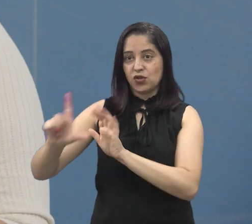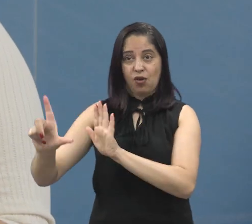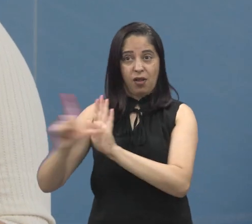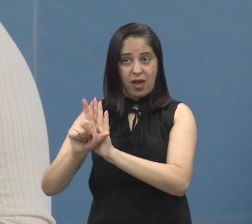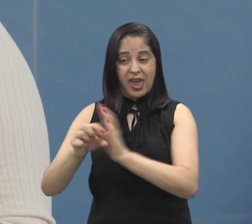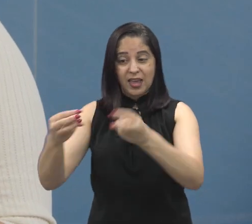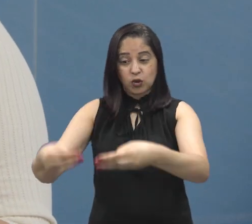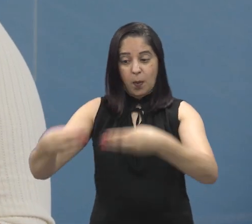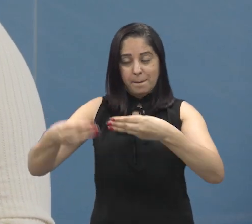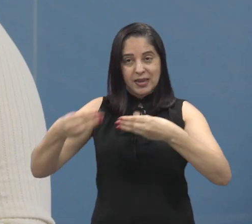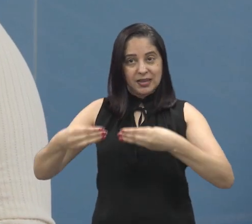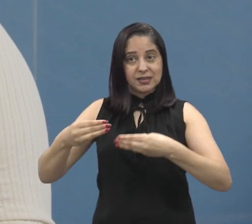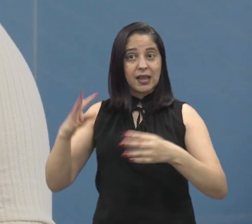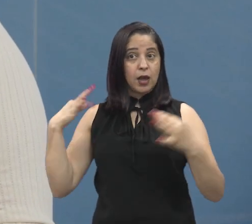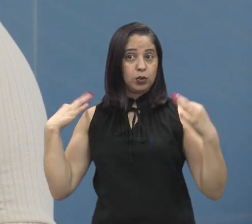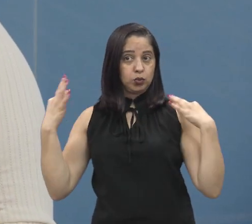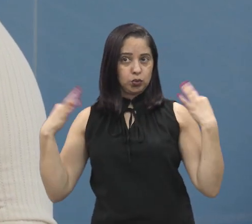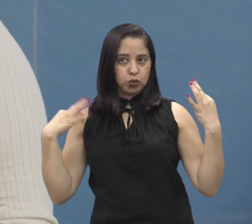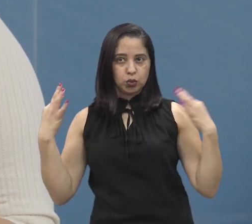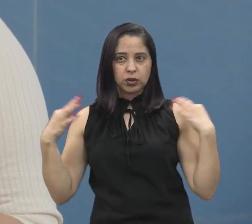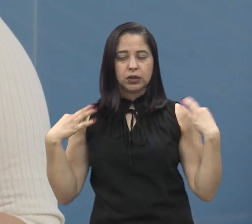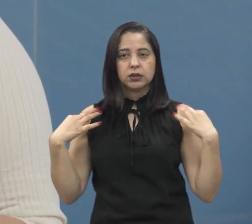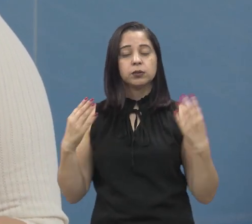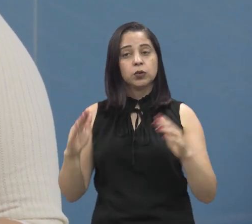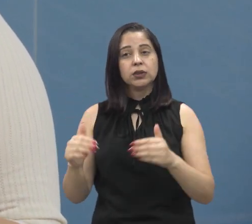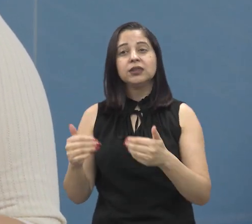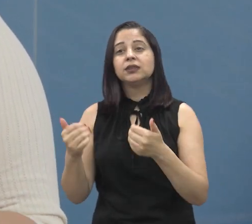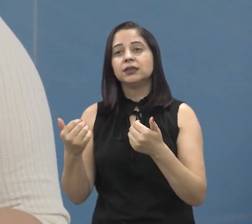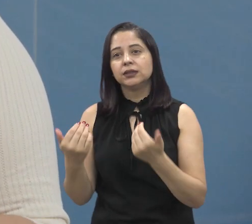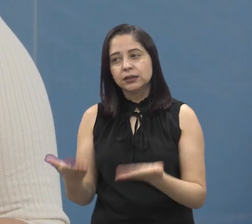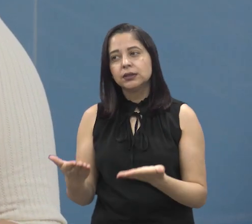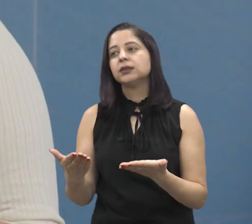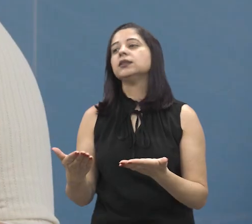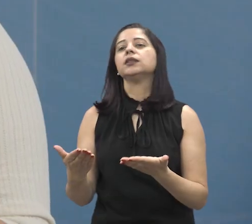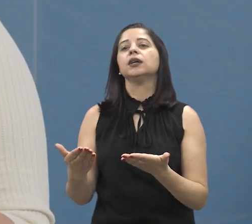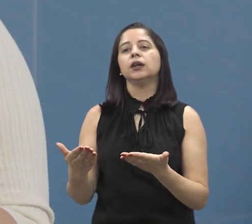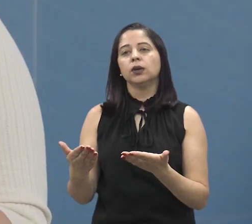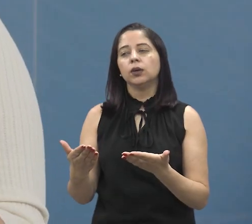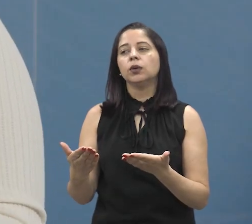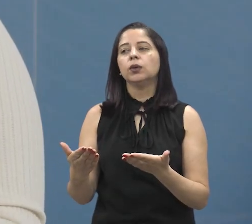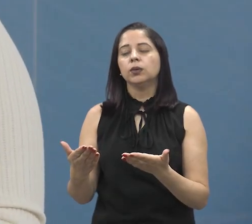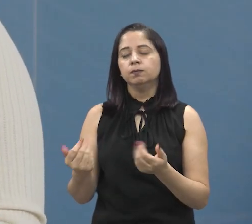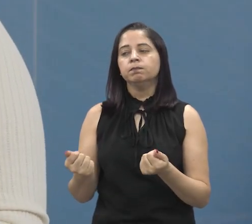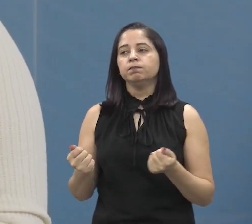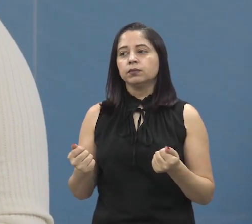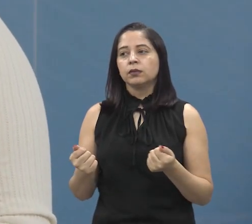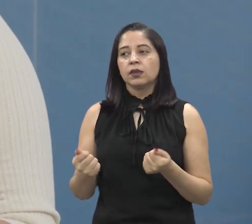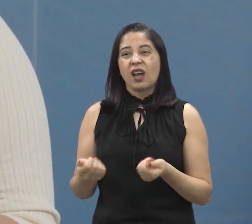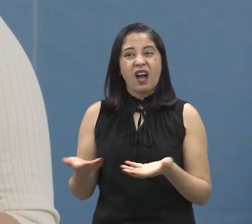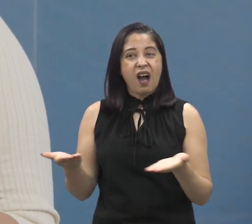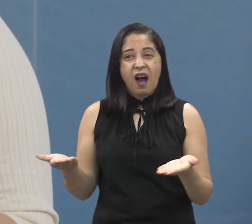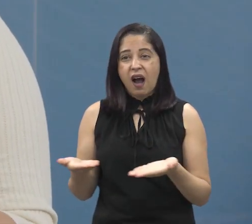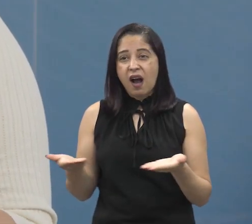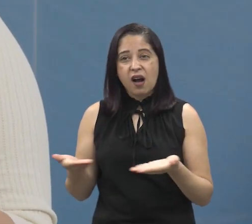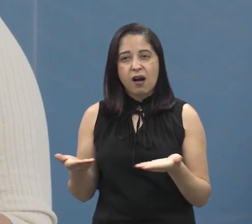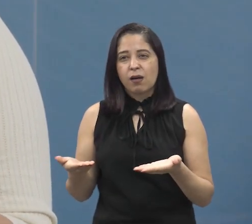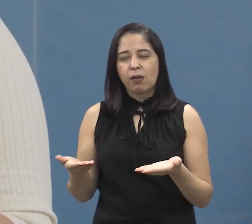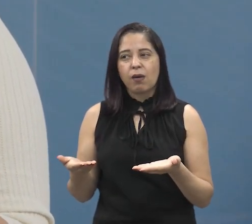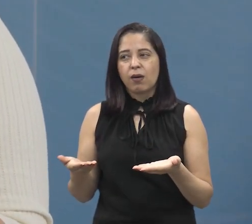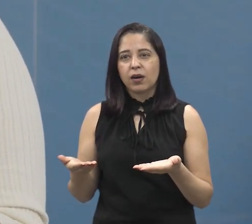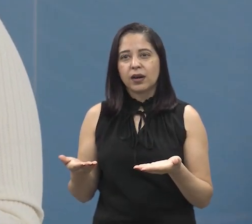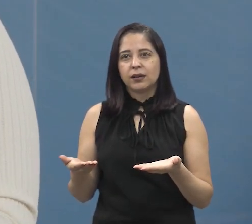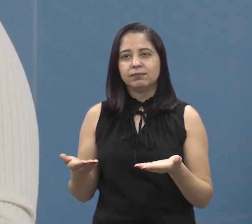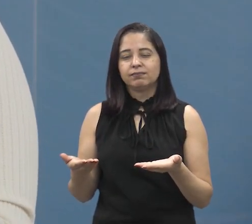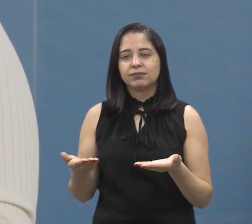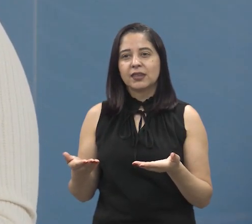20 anos aí o Ministério do Turismo, então ele vem caminhando, ele vem prosperando, e hoje não se